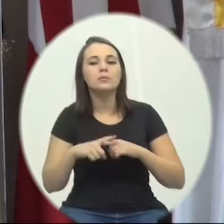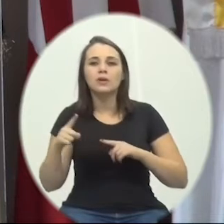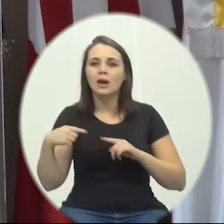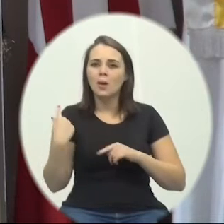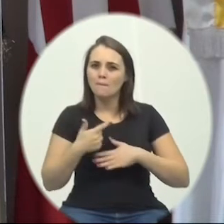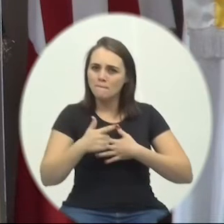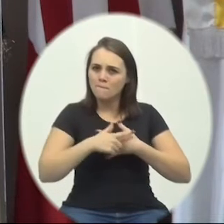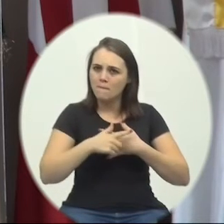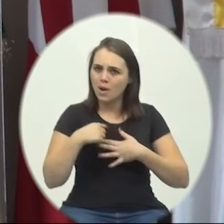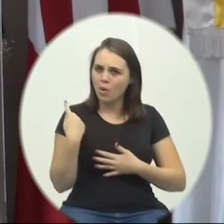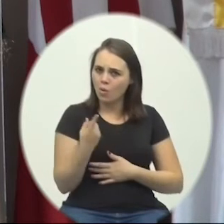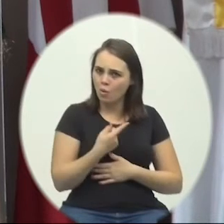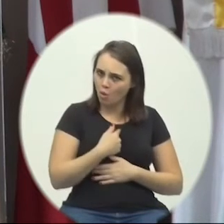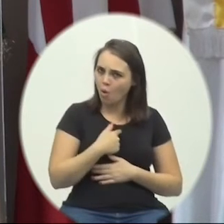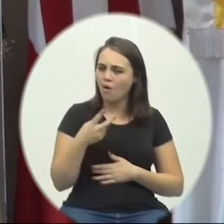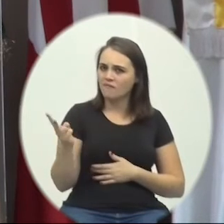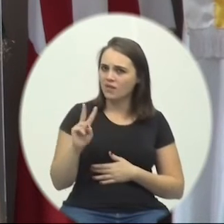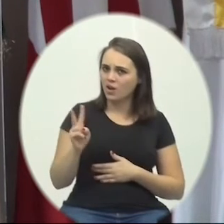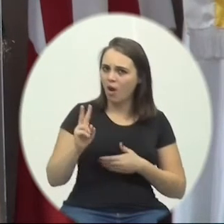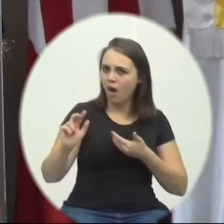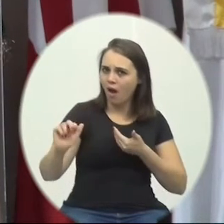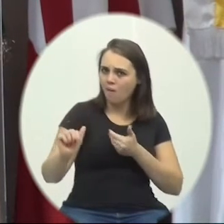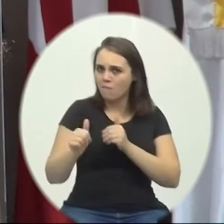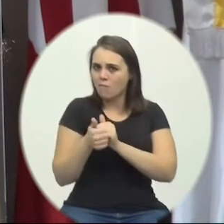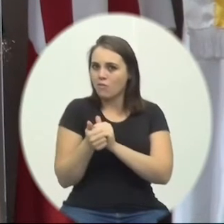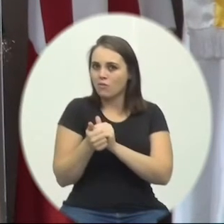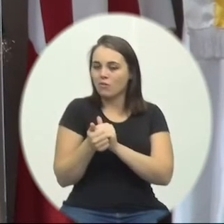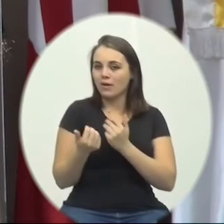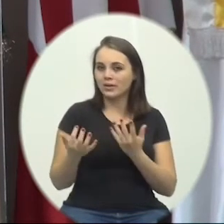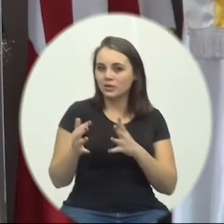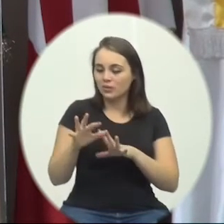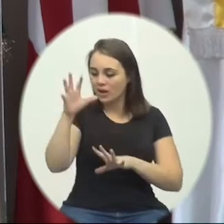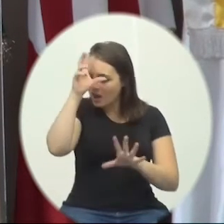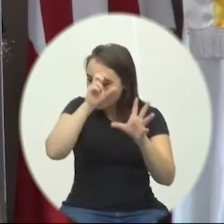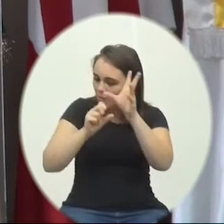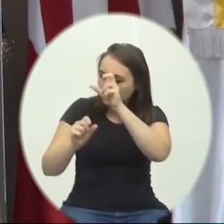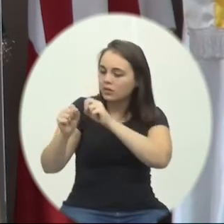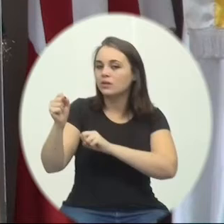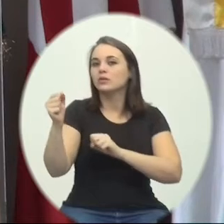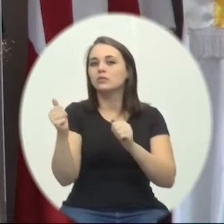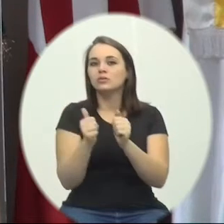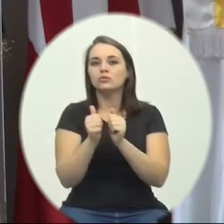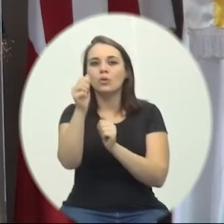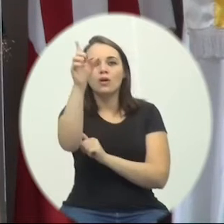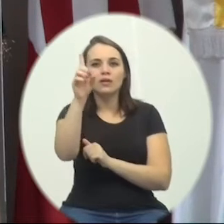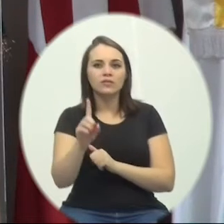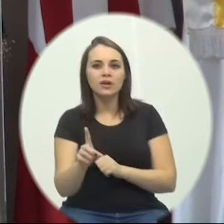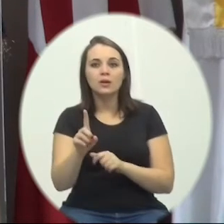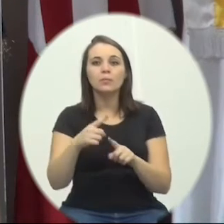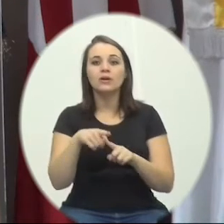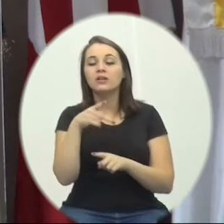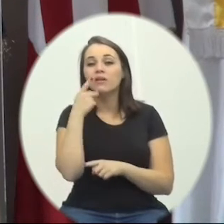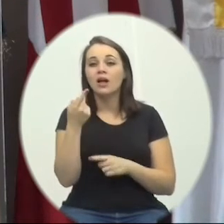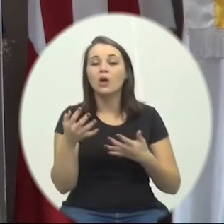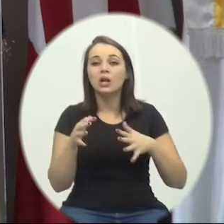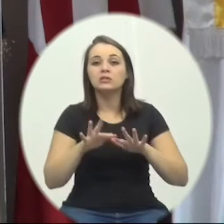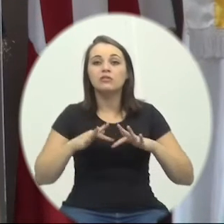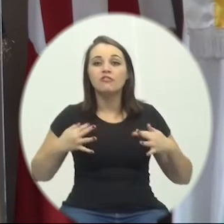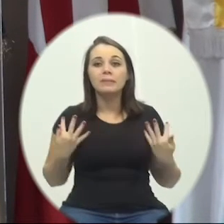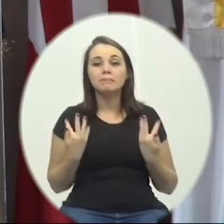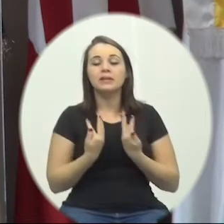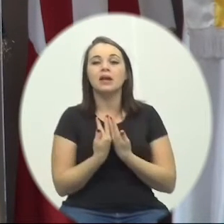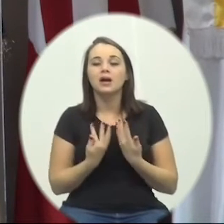mais aproximar, incluir, aprender com essas pessoas, né? Porque ela falava muito sobre a inclusão da família,